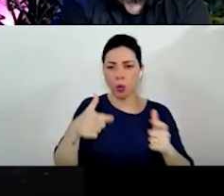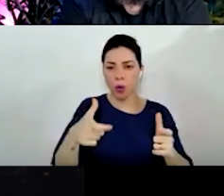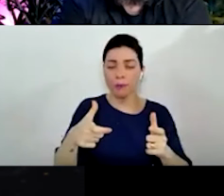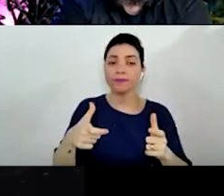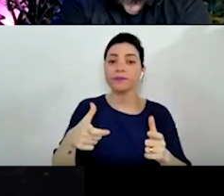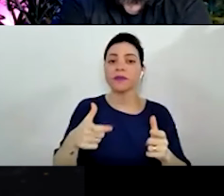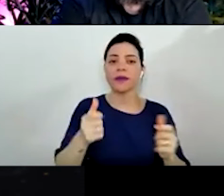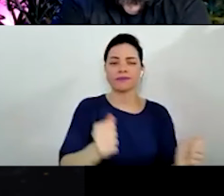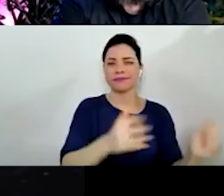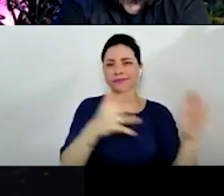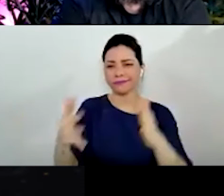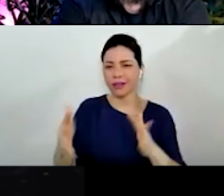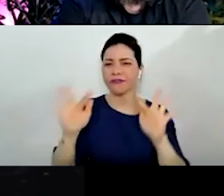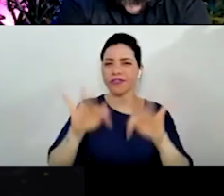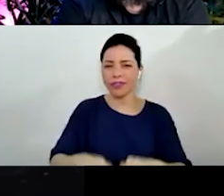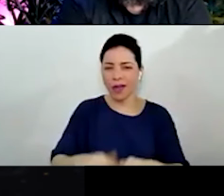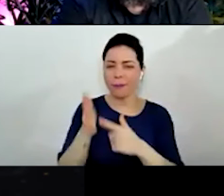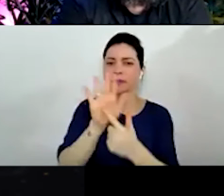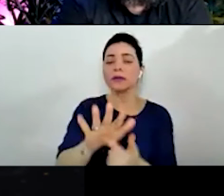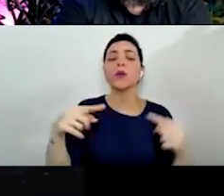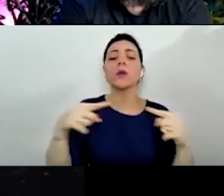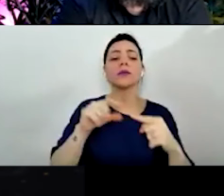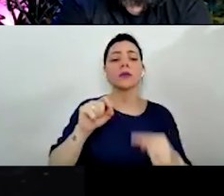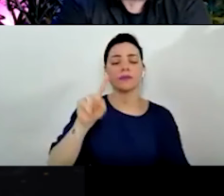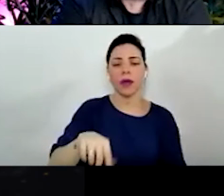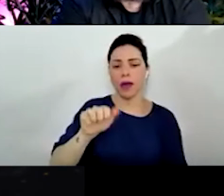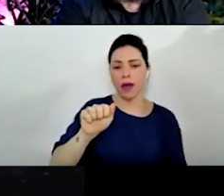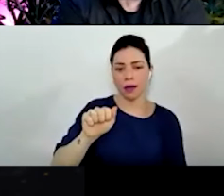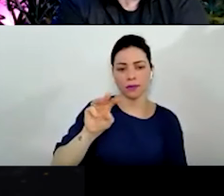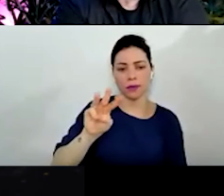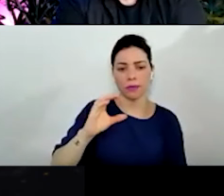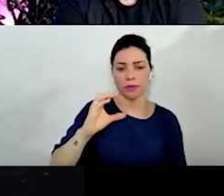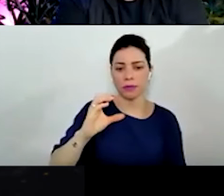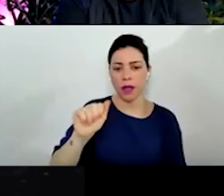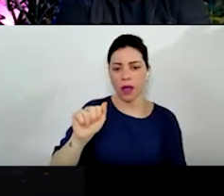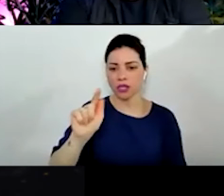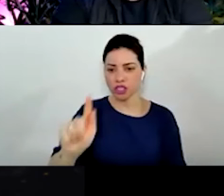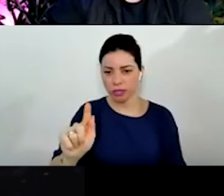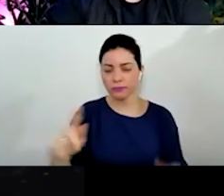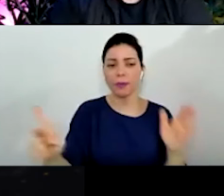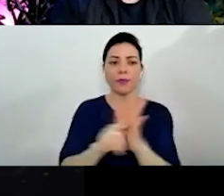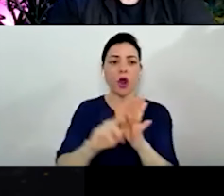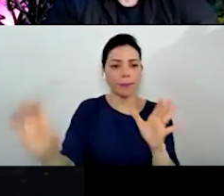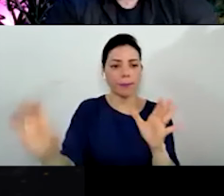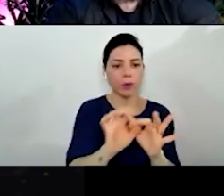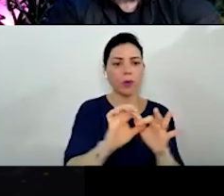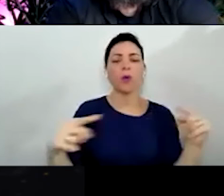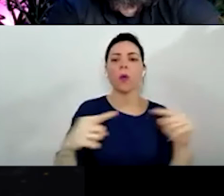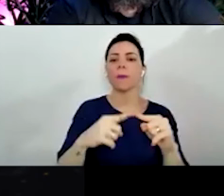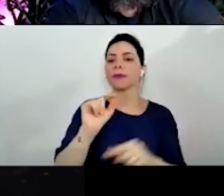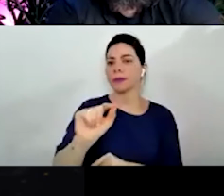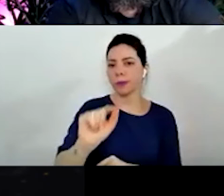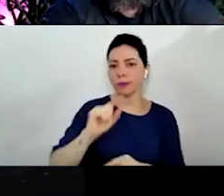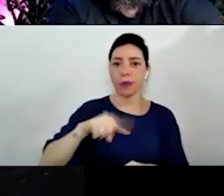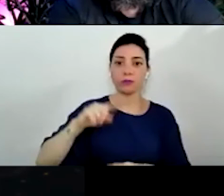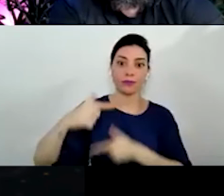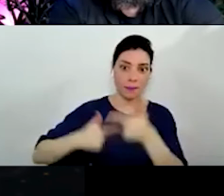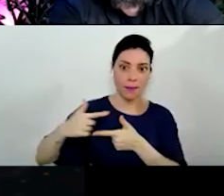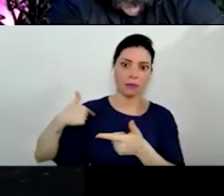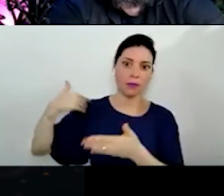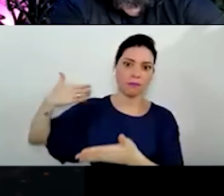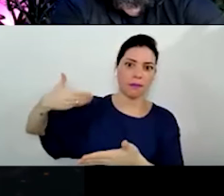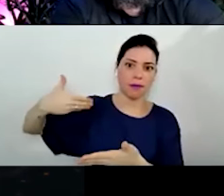da apresentação e é o contexto da wcg associado aos elementos da natureza com trabalho que eu venho fazendo já um